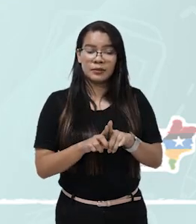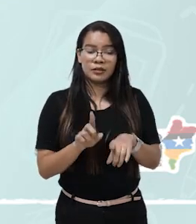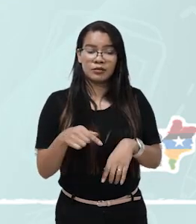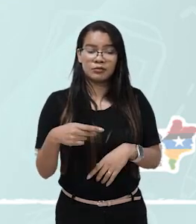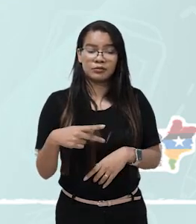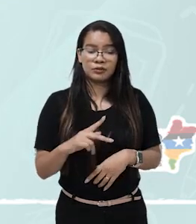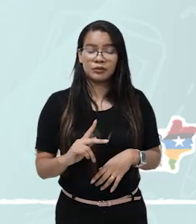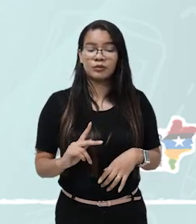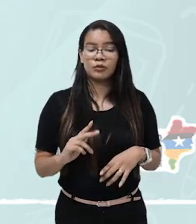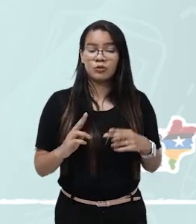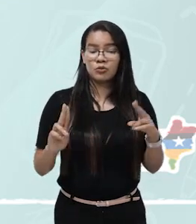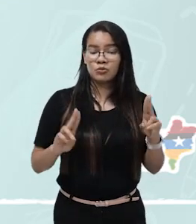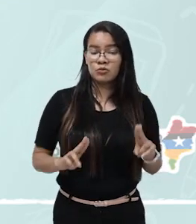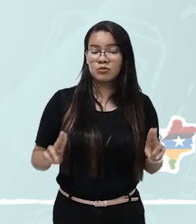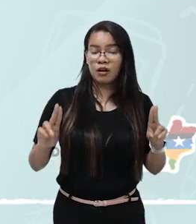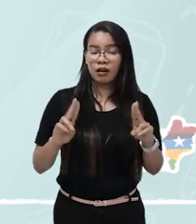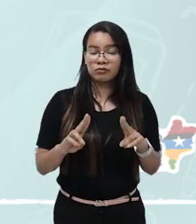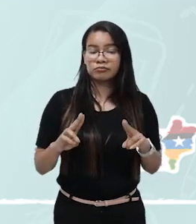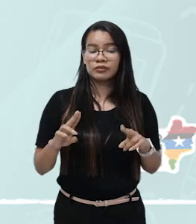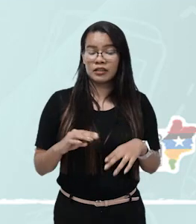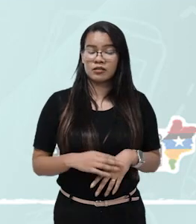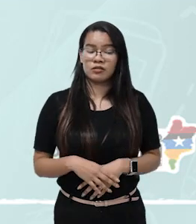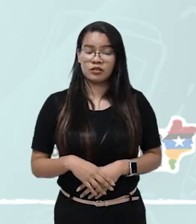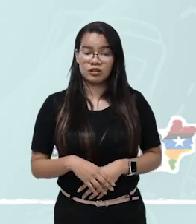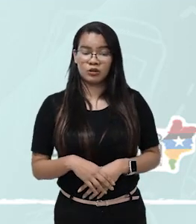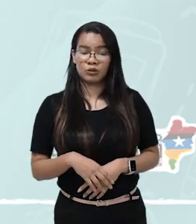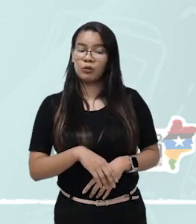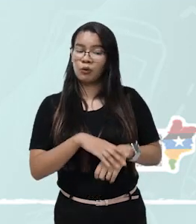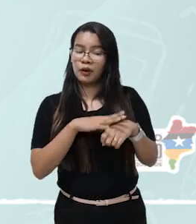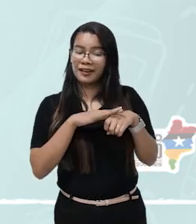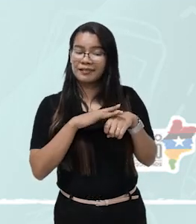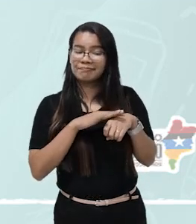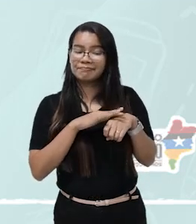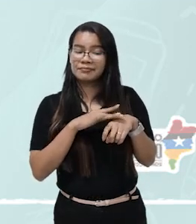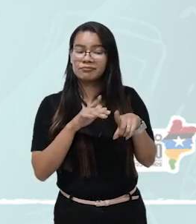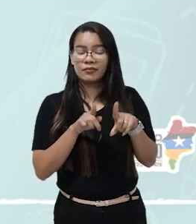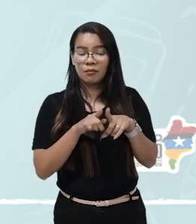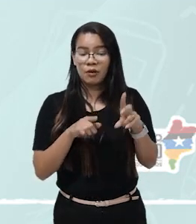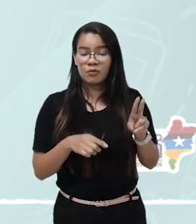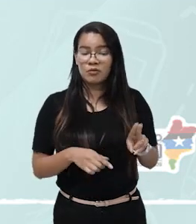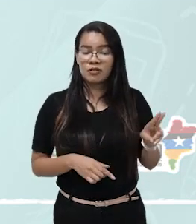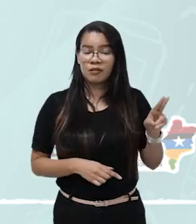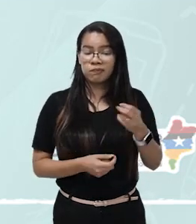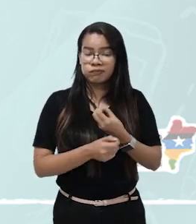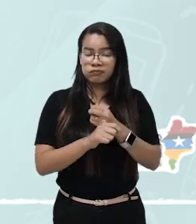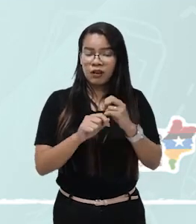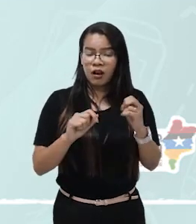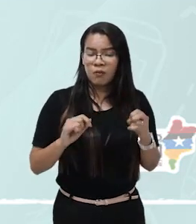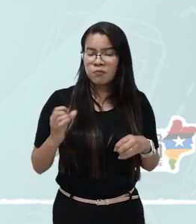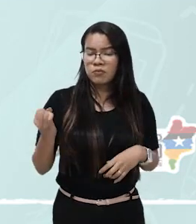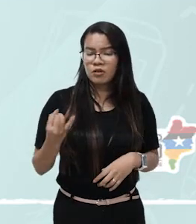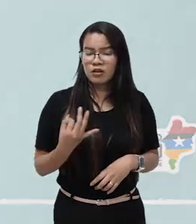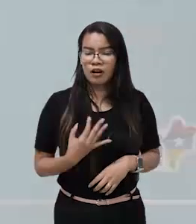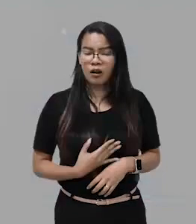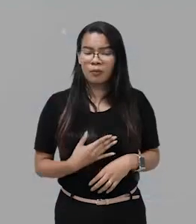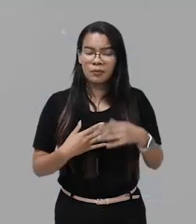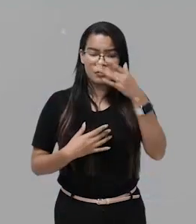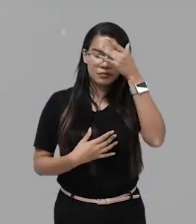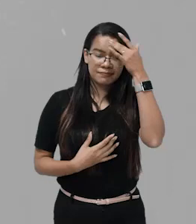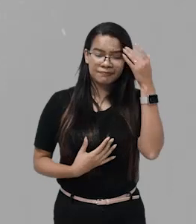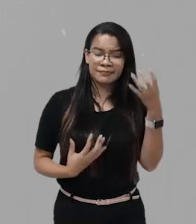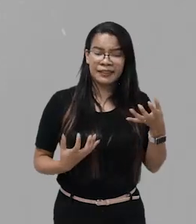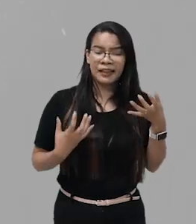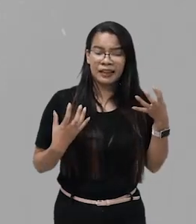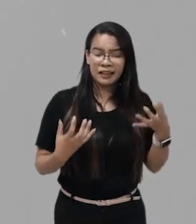doenças, mas são usados também em grande quantidade por pessoas que desejam aumentar o volume dos músculos e a força